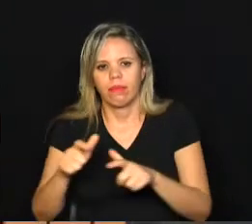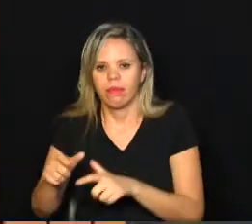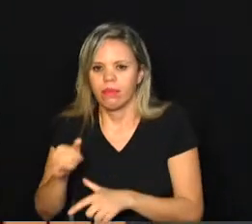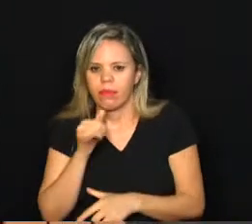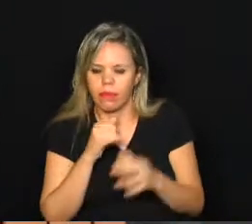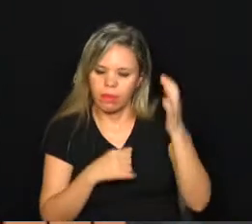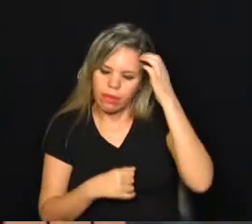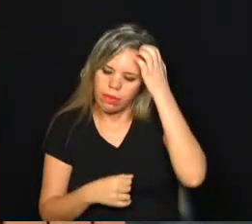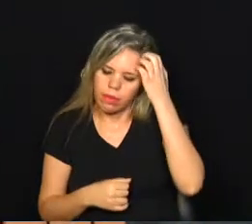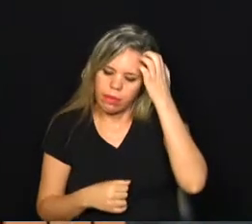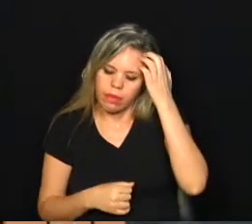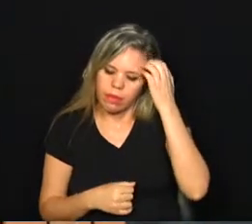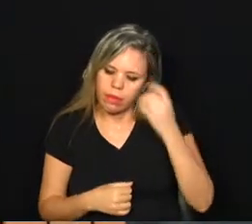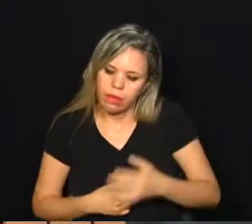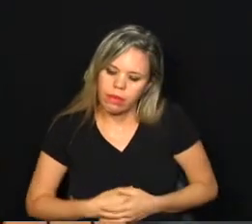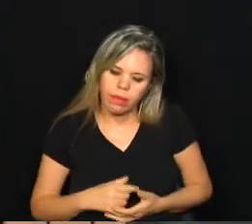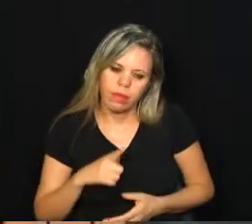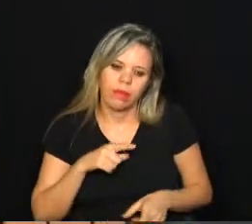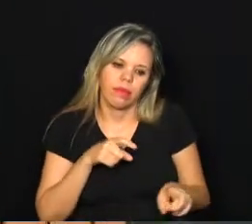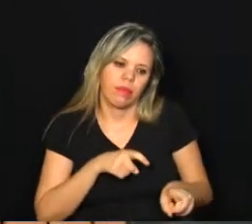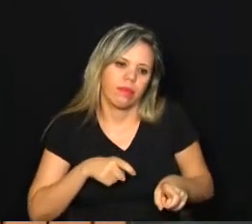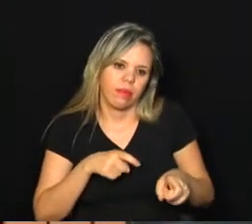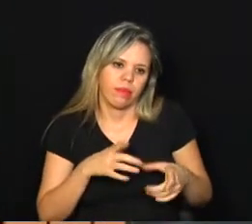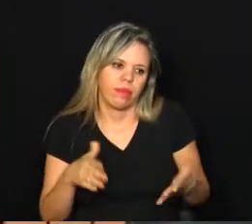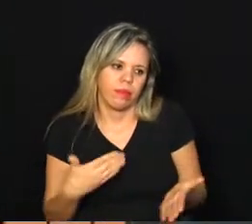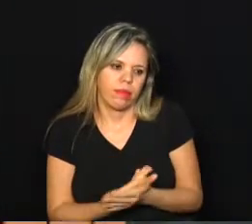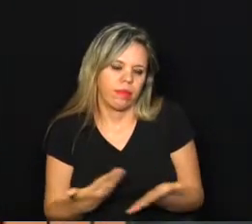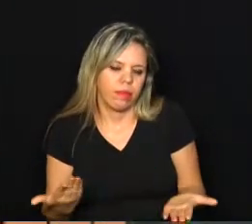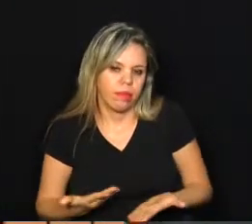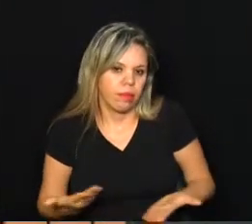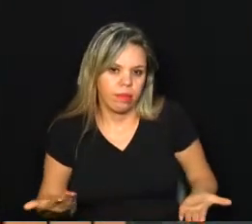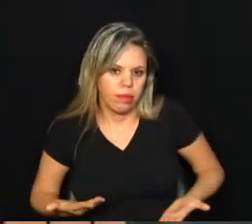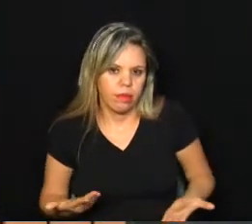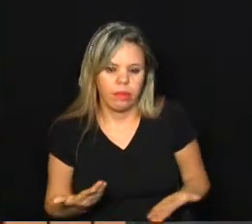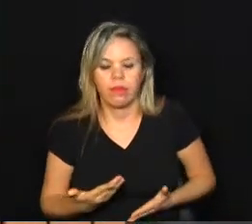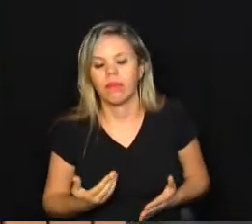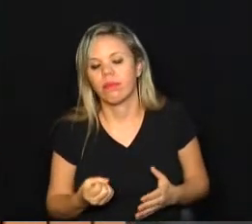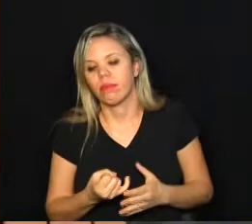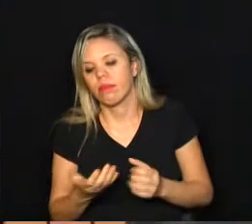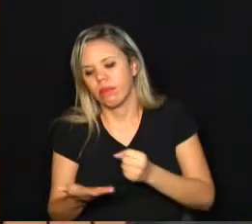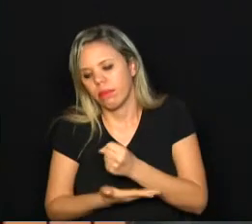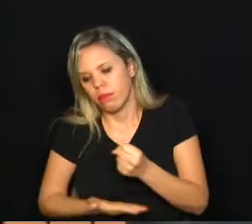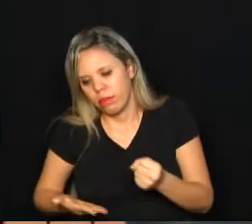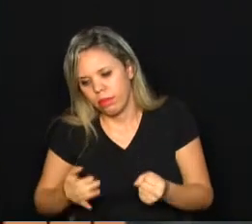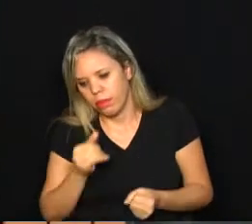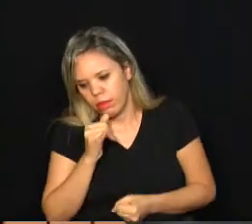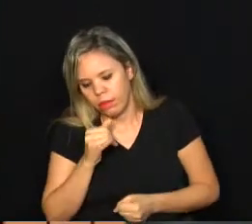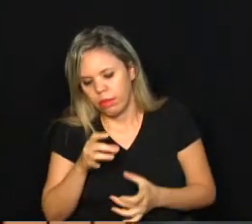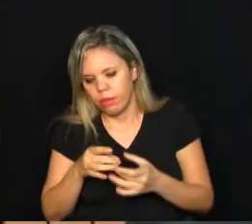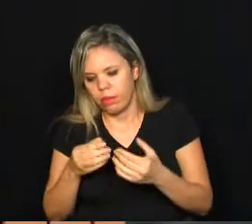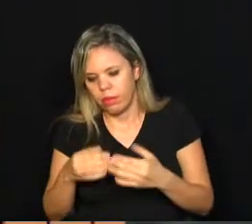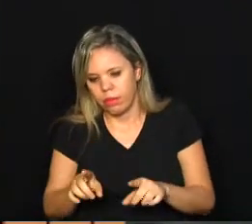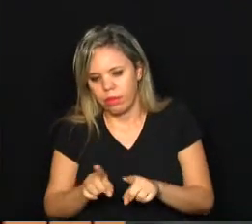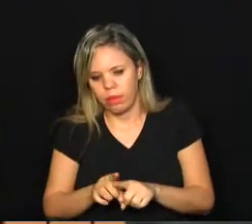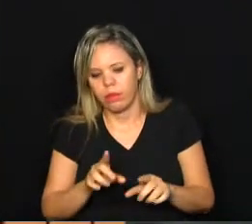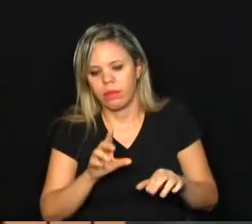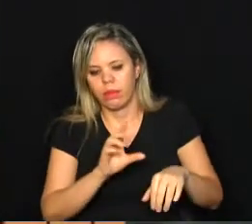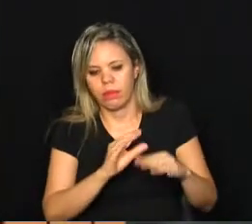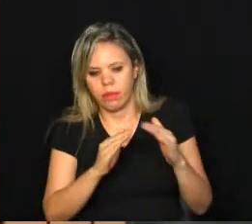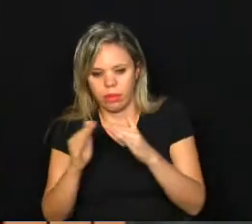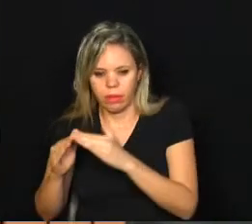que tem fazendas ali até hoje, a densidade é muito baixa, seria permitido apenas